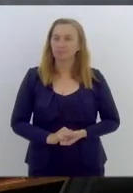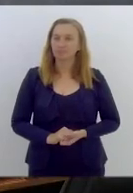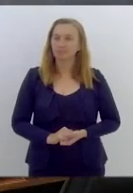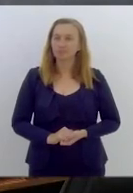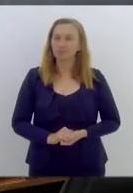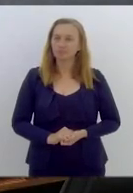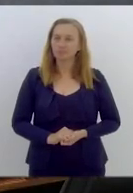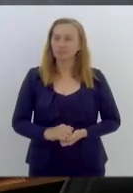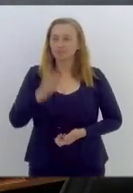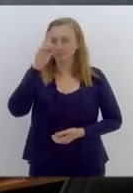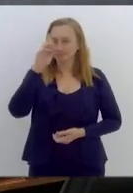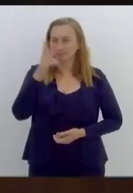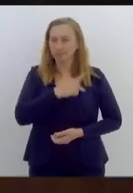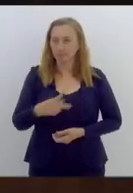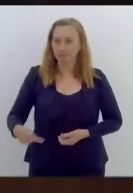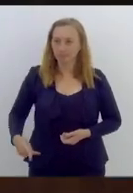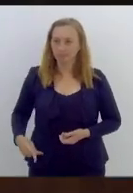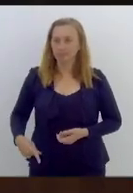senhor